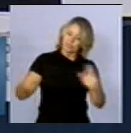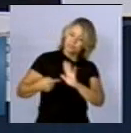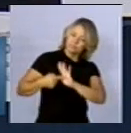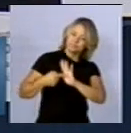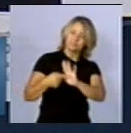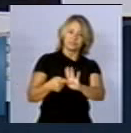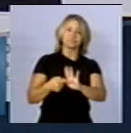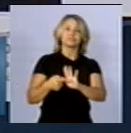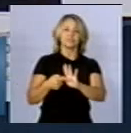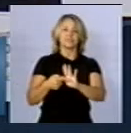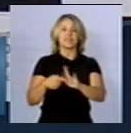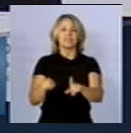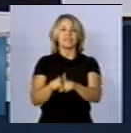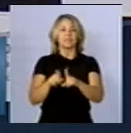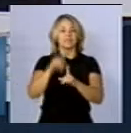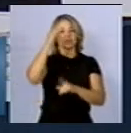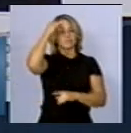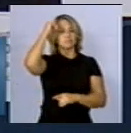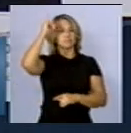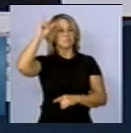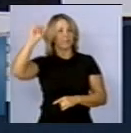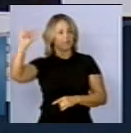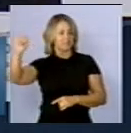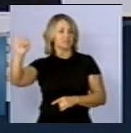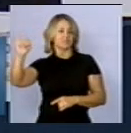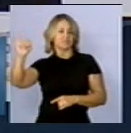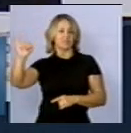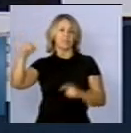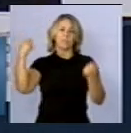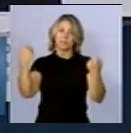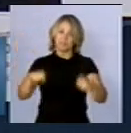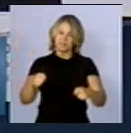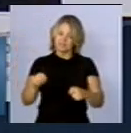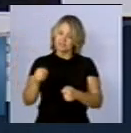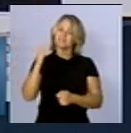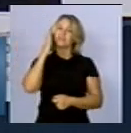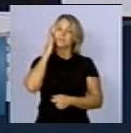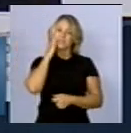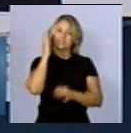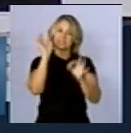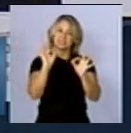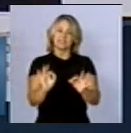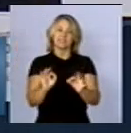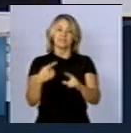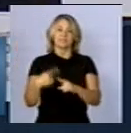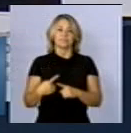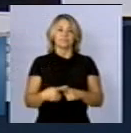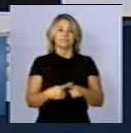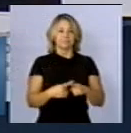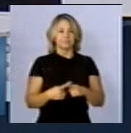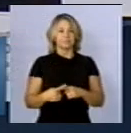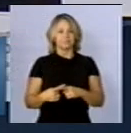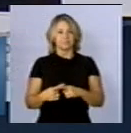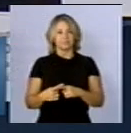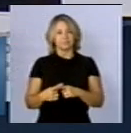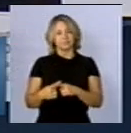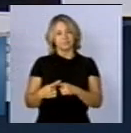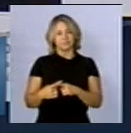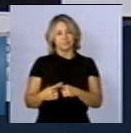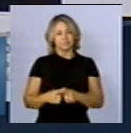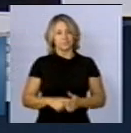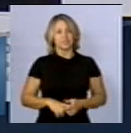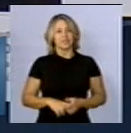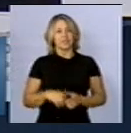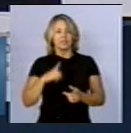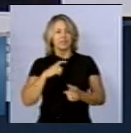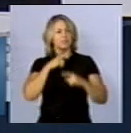trazido também o princípio da precaução é precisa ser considerado porque enfim é